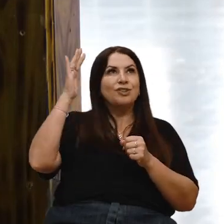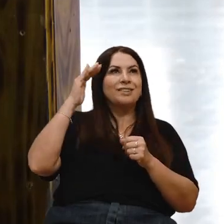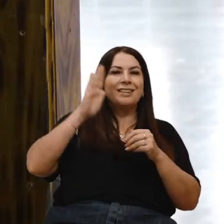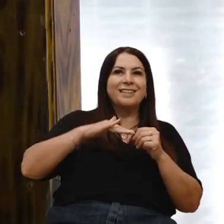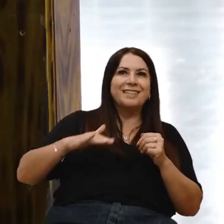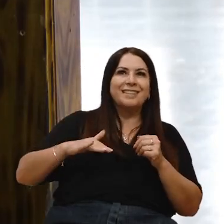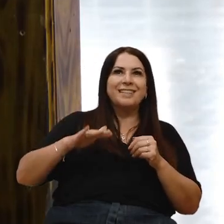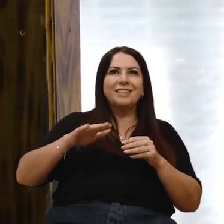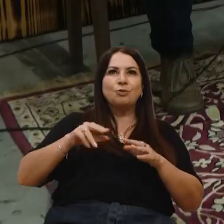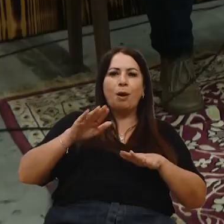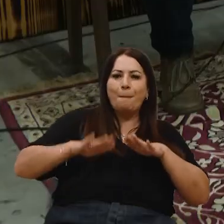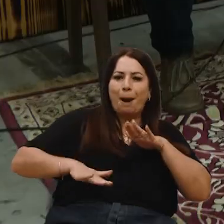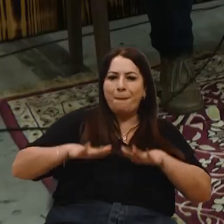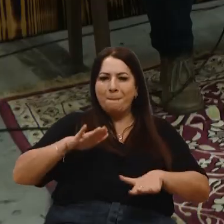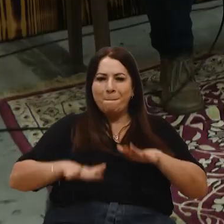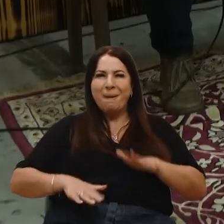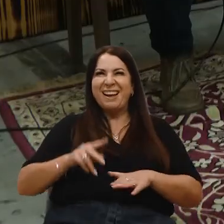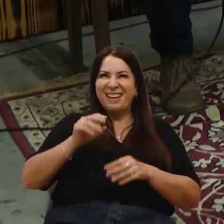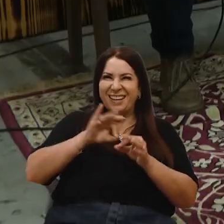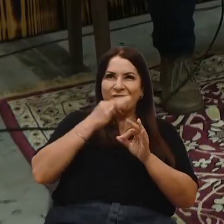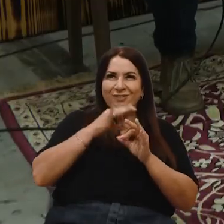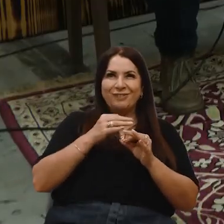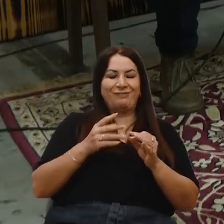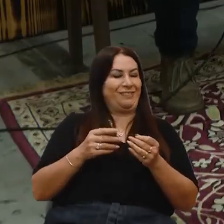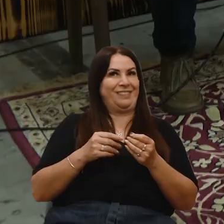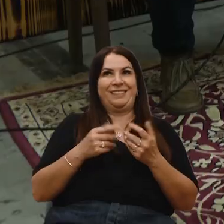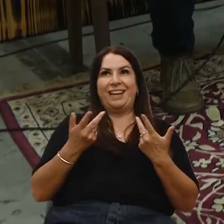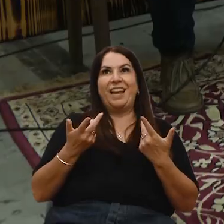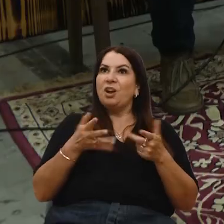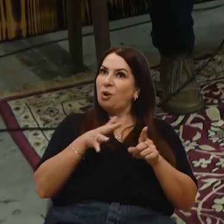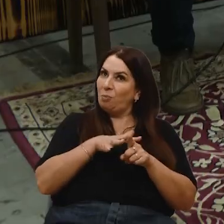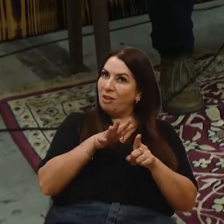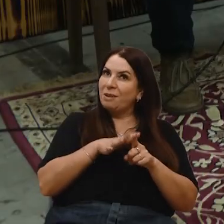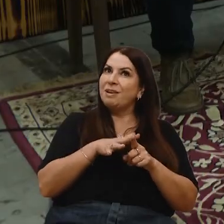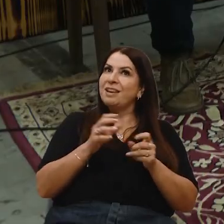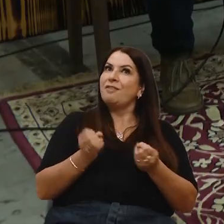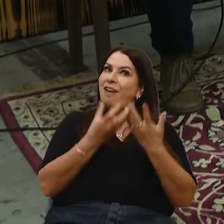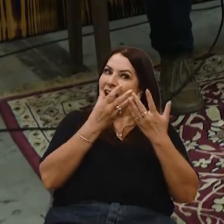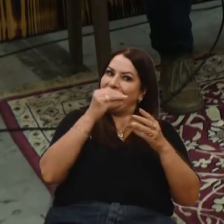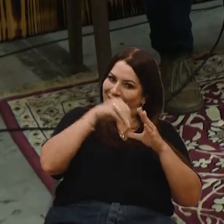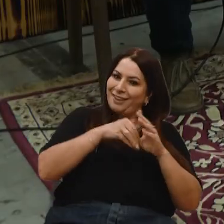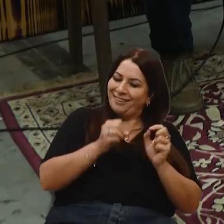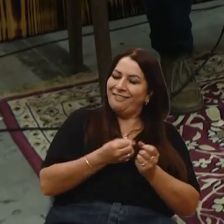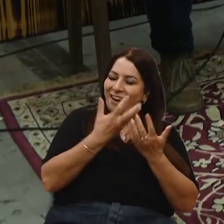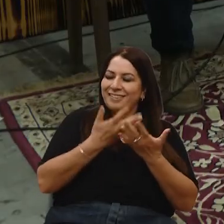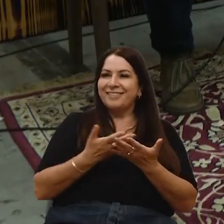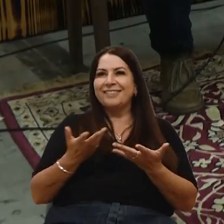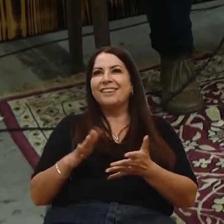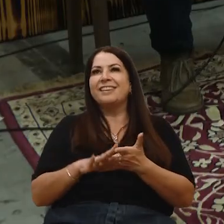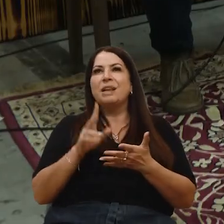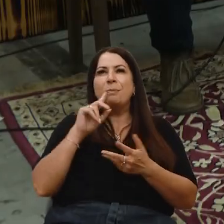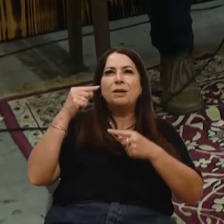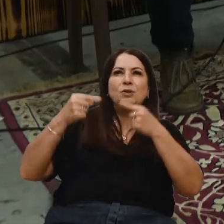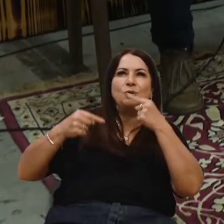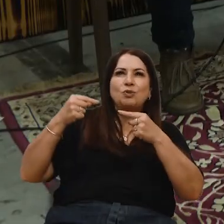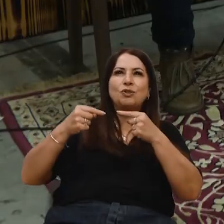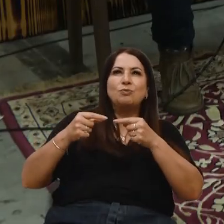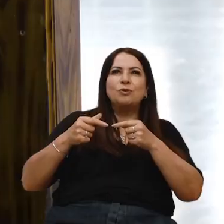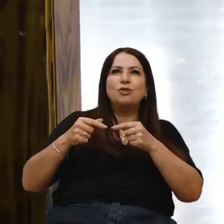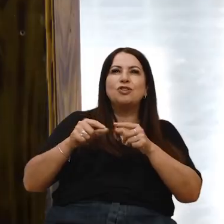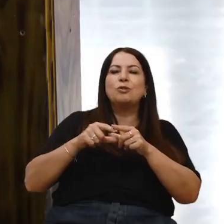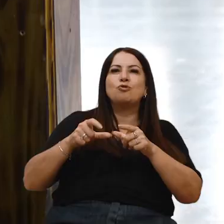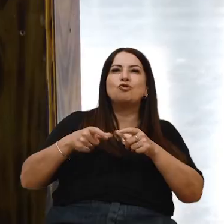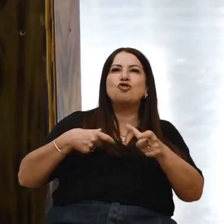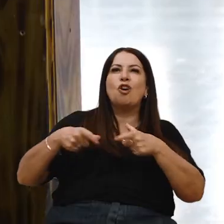imaginando a criançada pisando na uva. Né? Não, mas deve ser uma festa, né? É uma demanda que nós... A festa da festa. A festa da festa. Nós estávamos discutindo nos